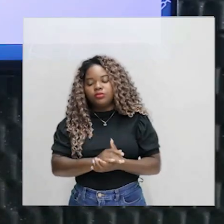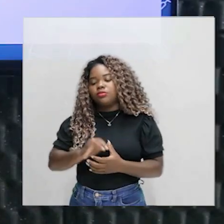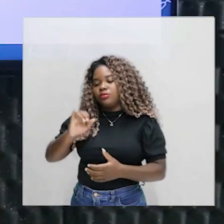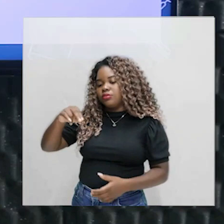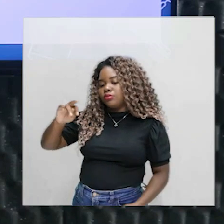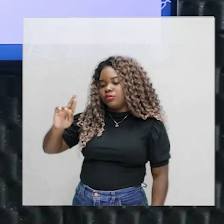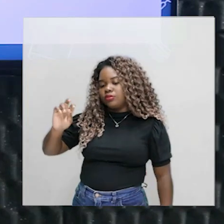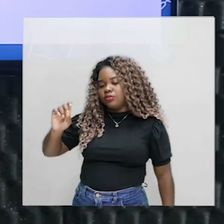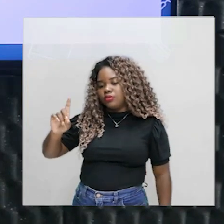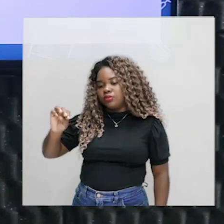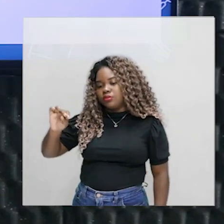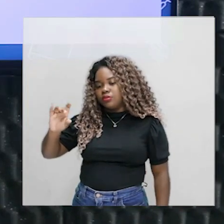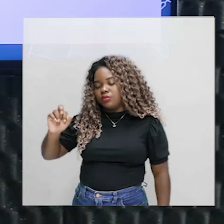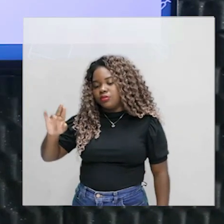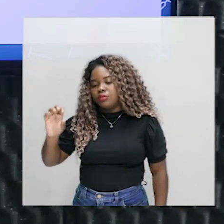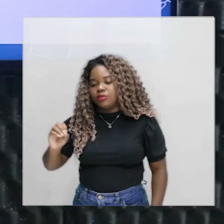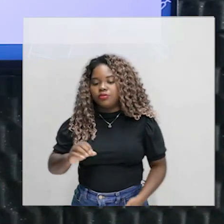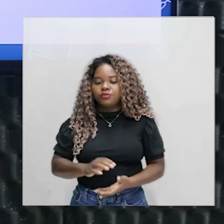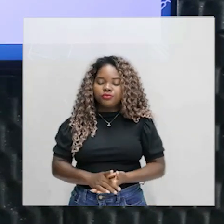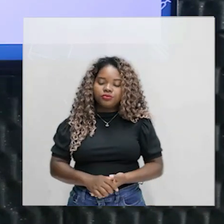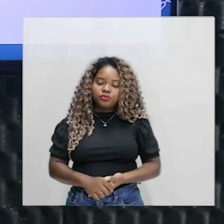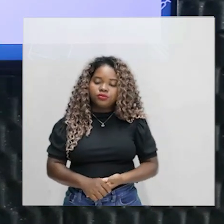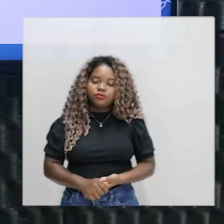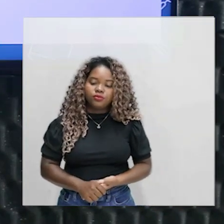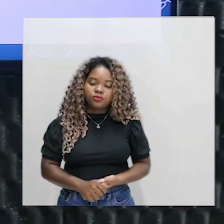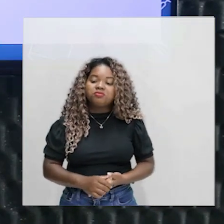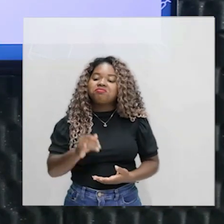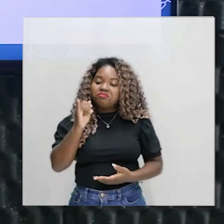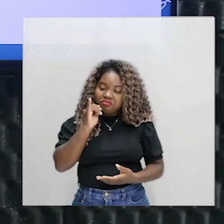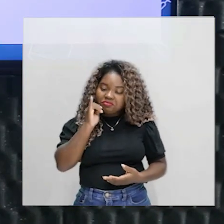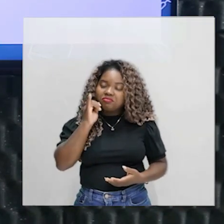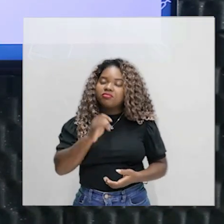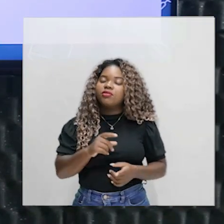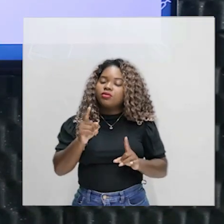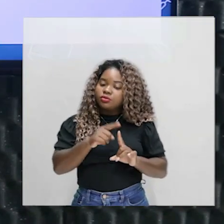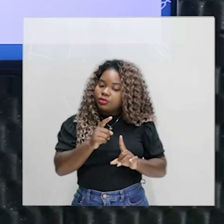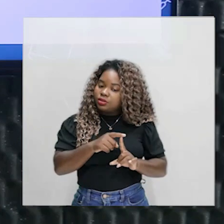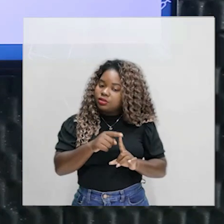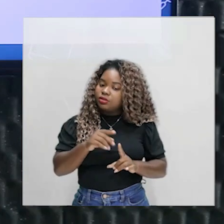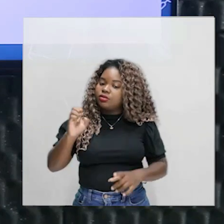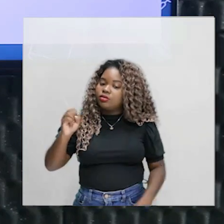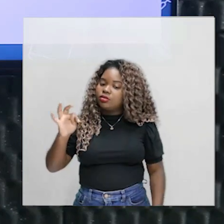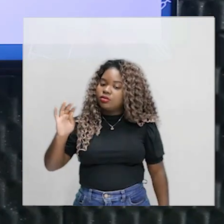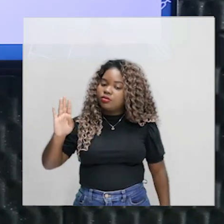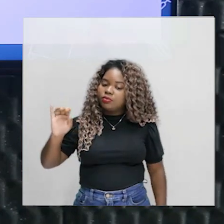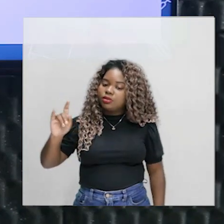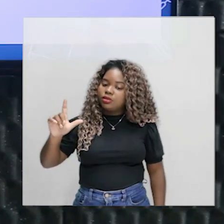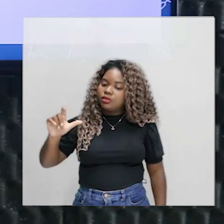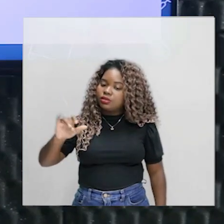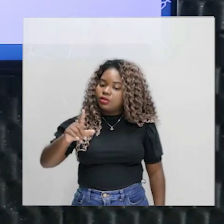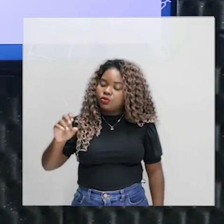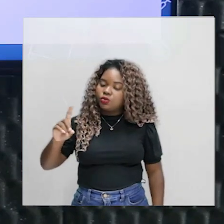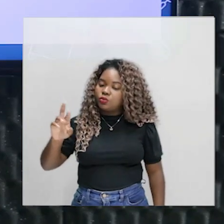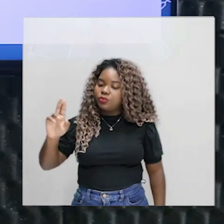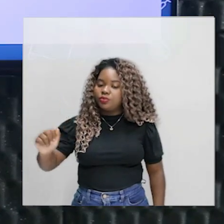eram aquelas que mais sobreviviam tá então aqui é um exemplo de seleção natural estabilizadora os